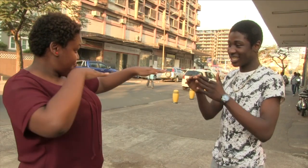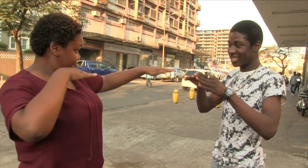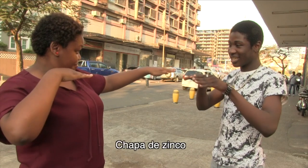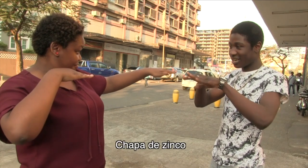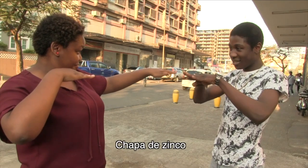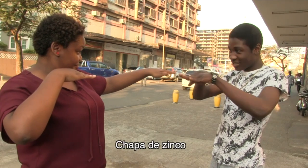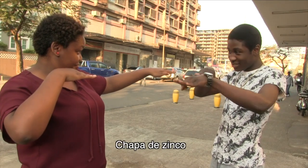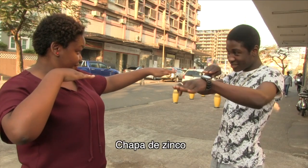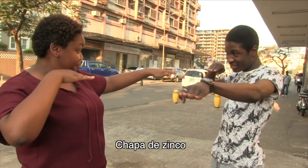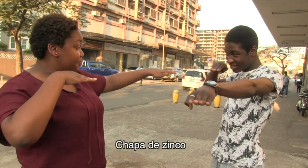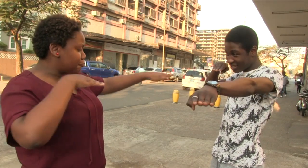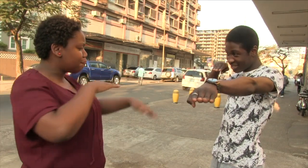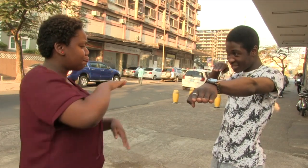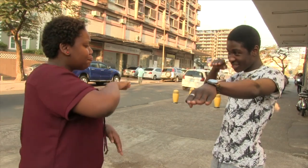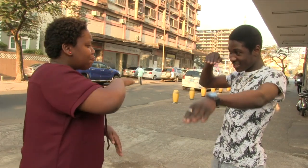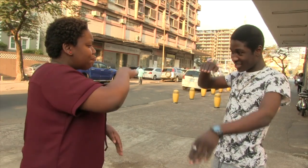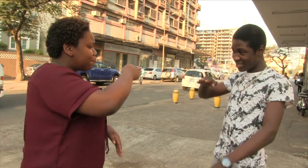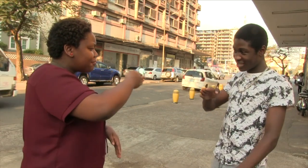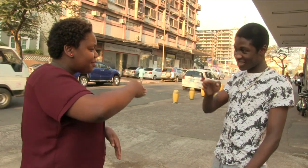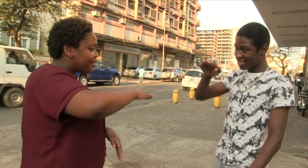Chapa de zinco.